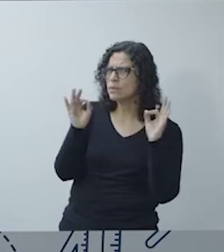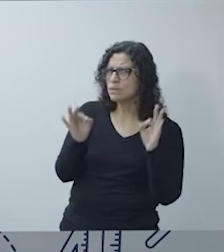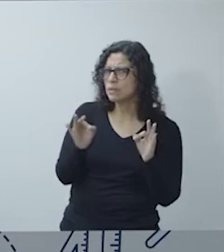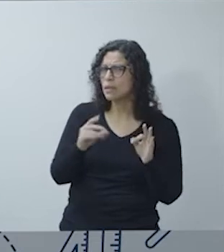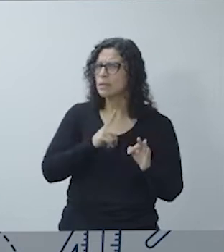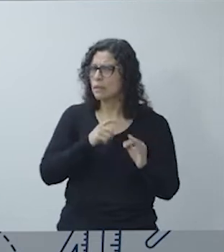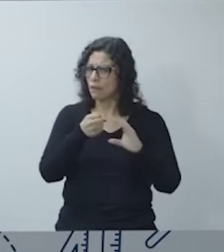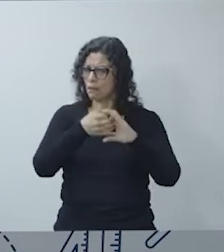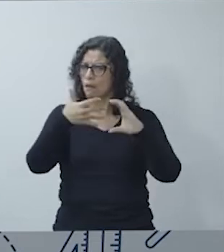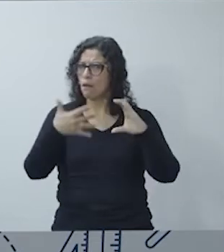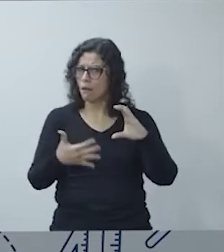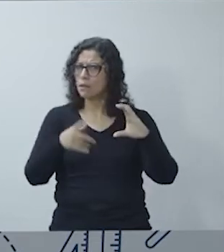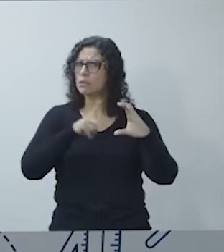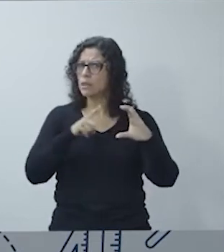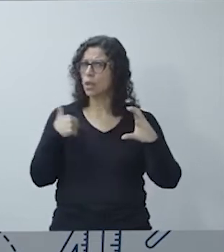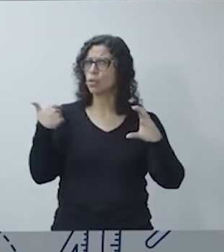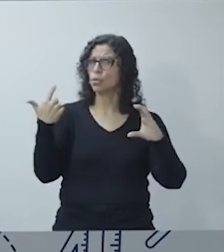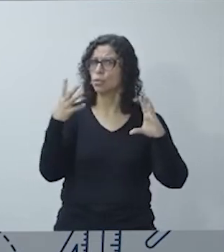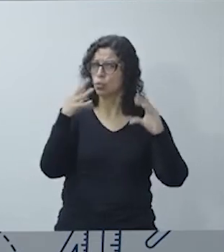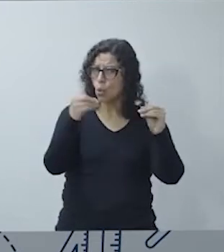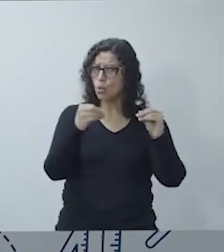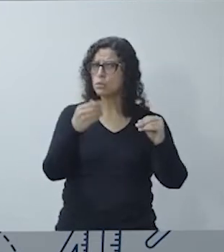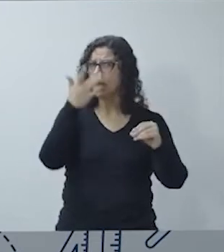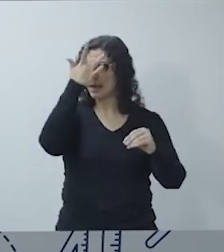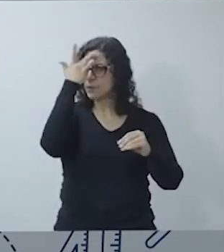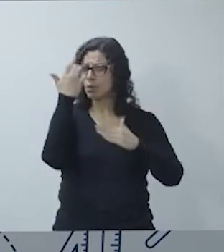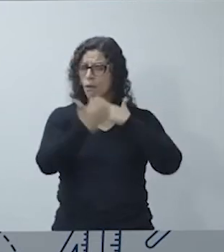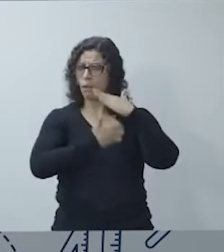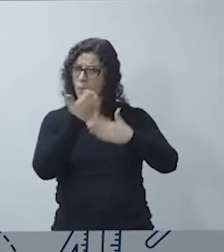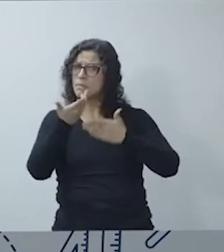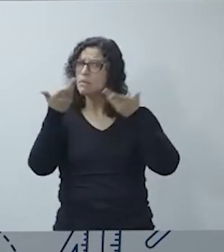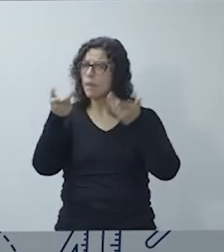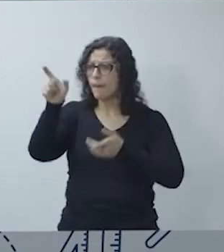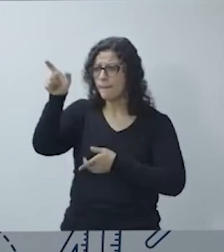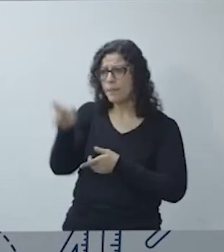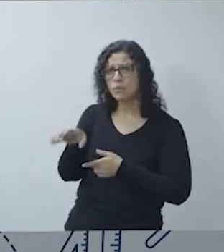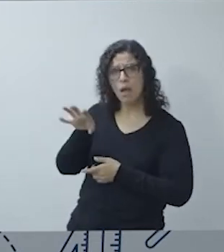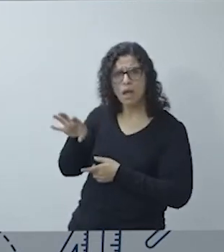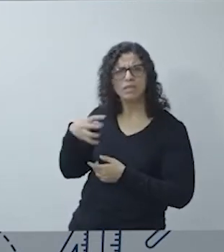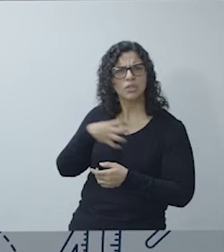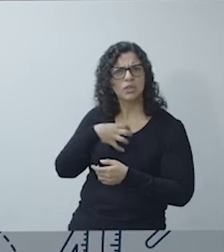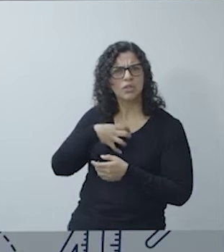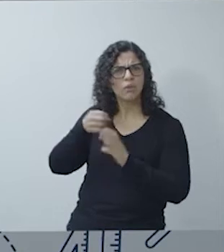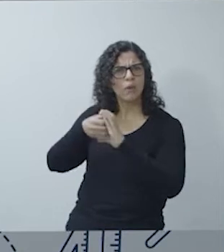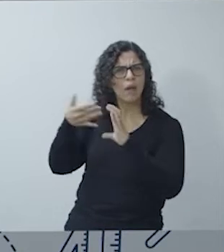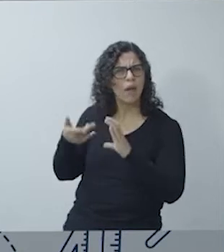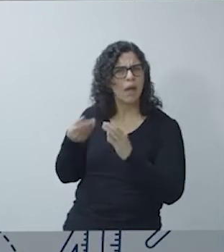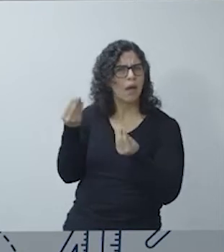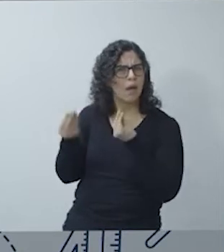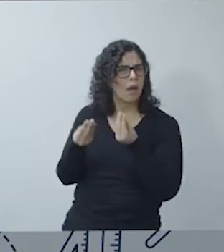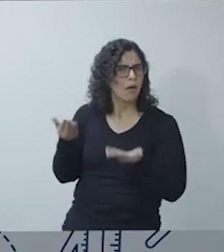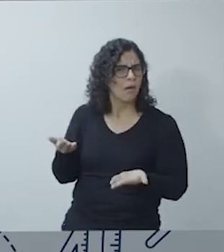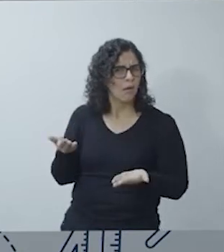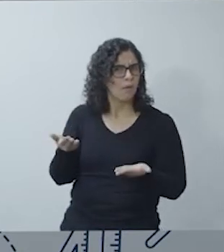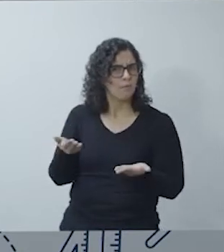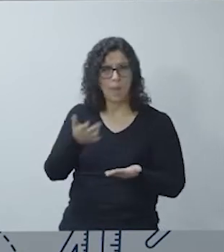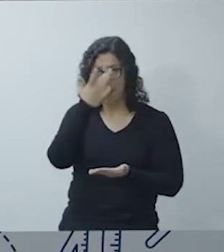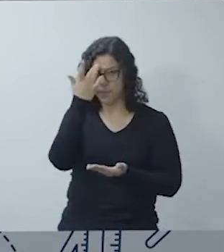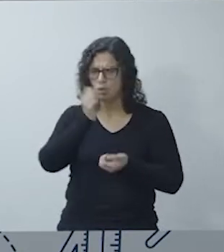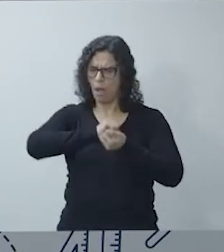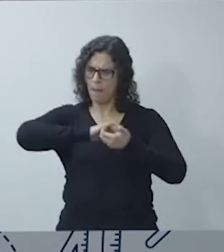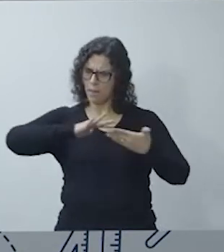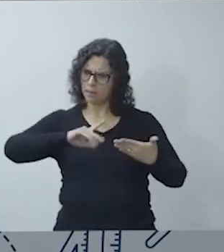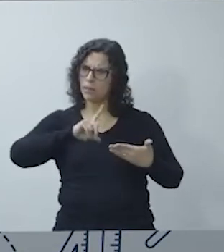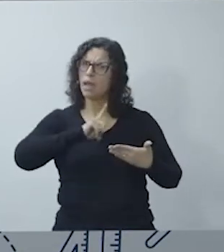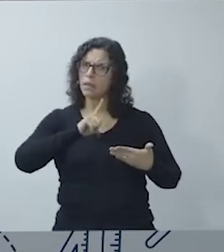são características que todo empregador gostaria ali no seu empregado, uma pessoa